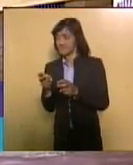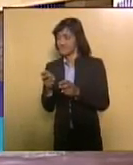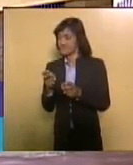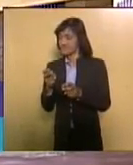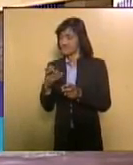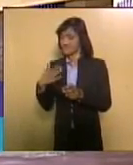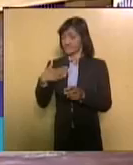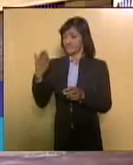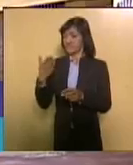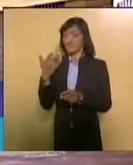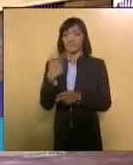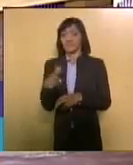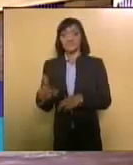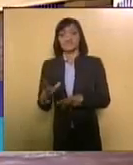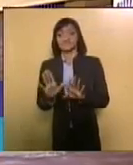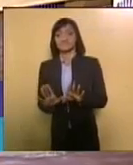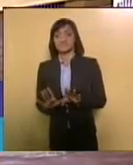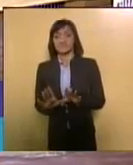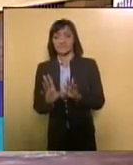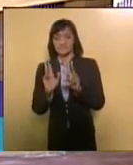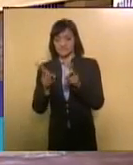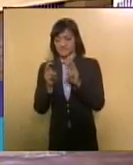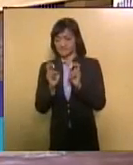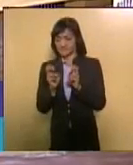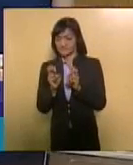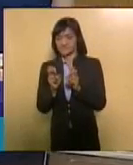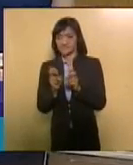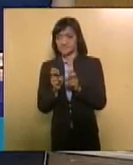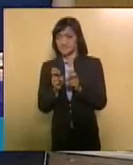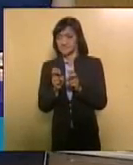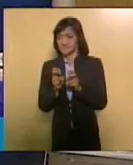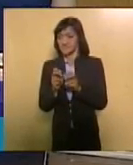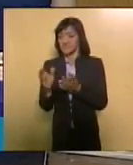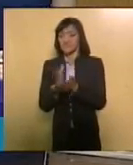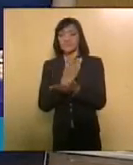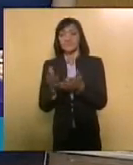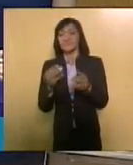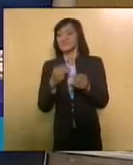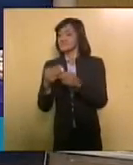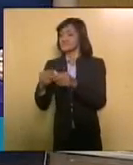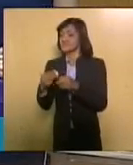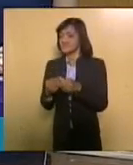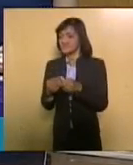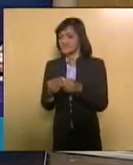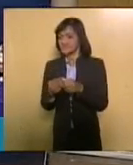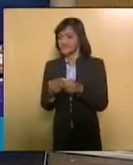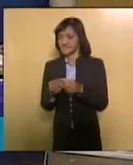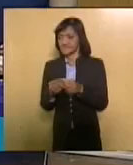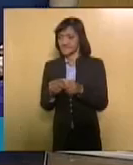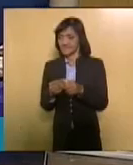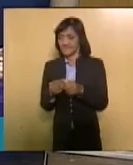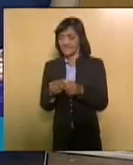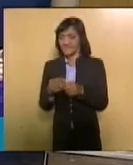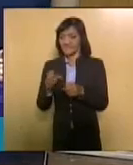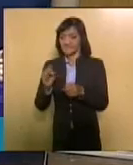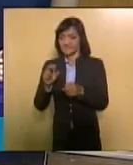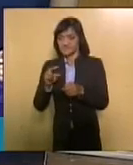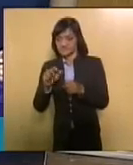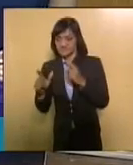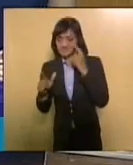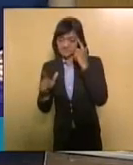eh quando olhamos os municípios os municípios mais pacíficos vamos ver vários no nordeste no no sudeste